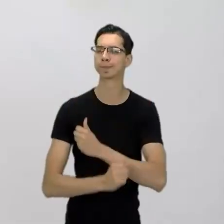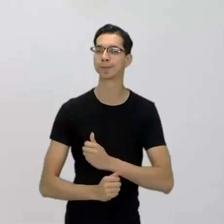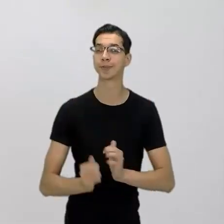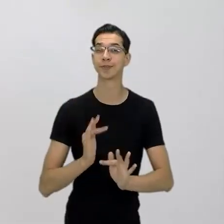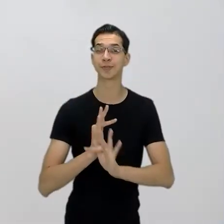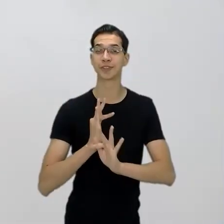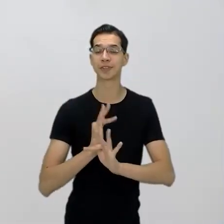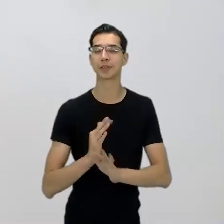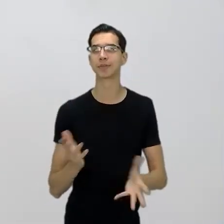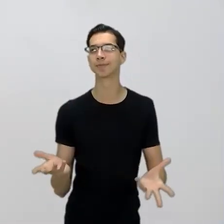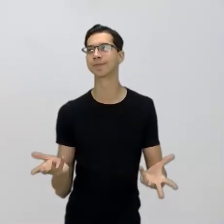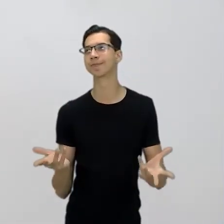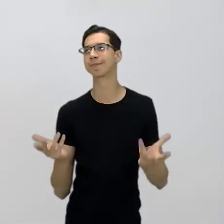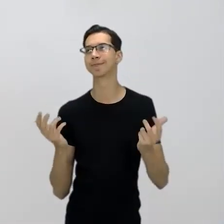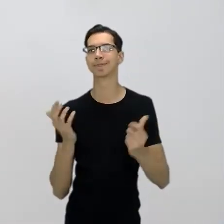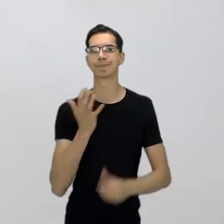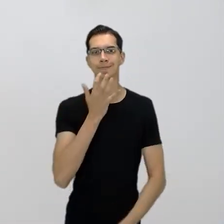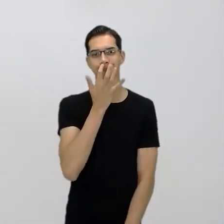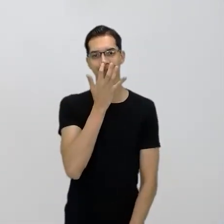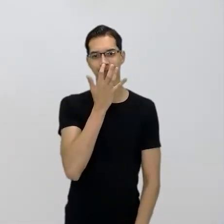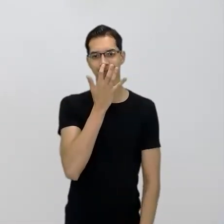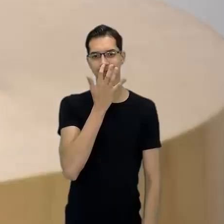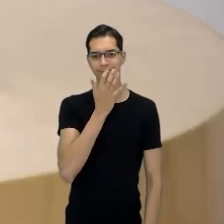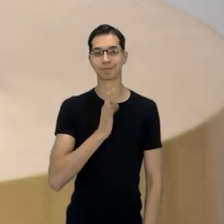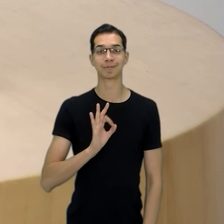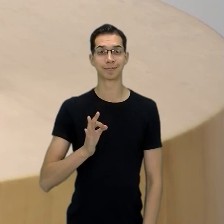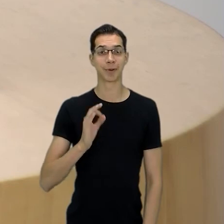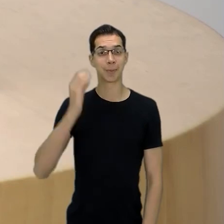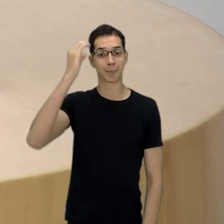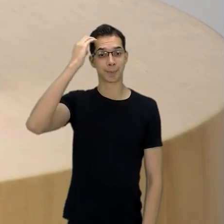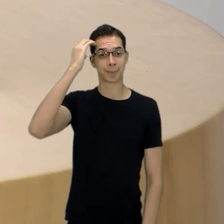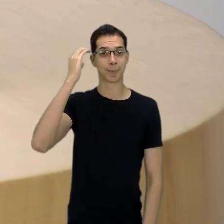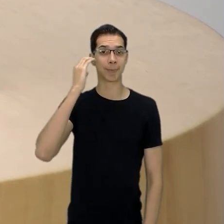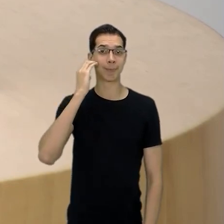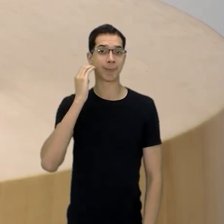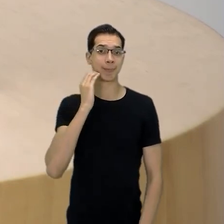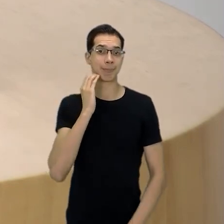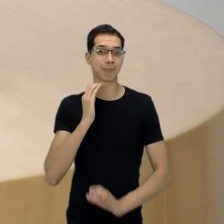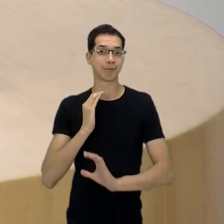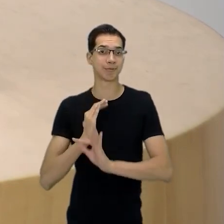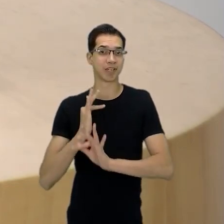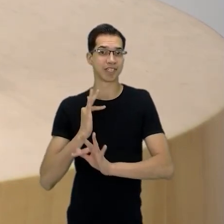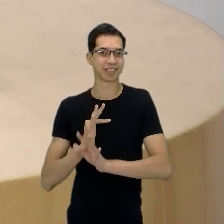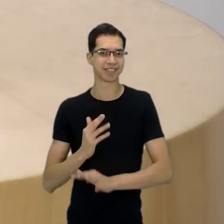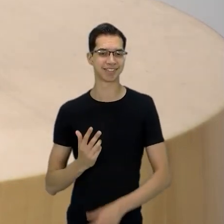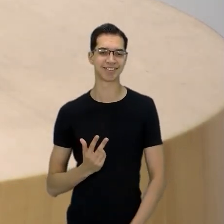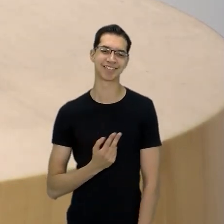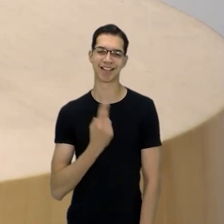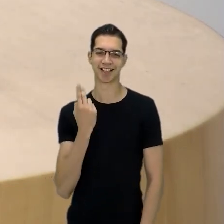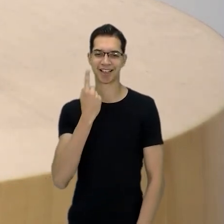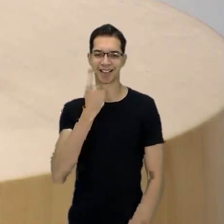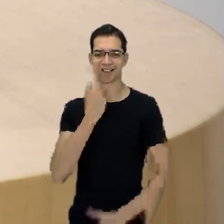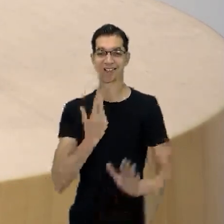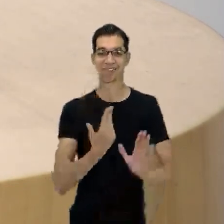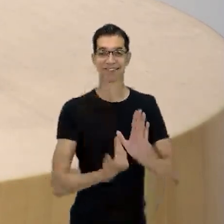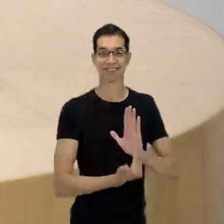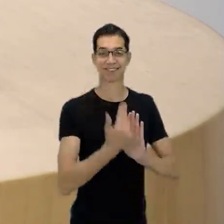é magnífica, magnifísica. Olha aí o nosso slogan